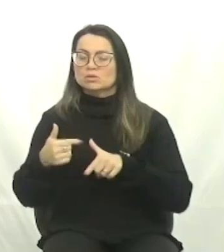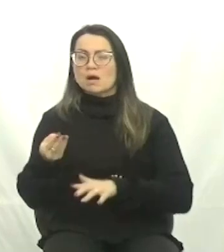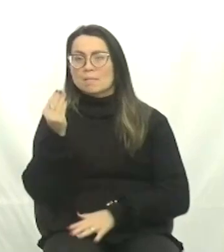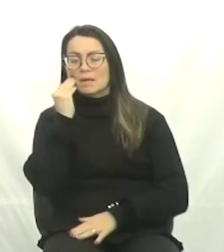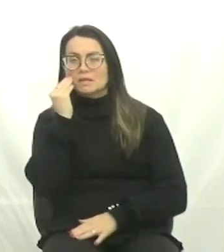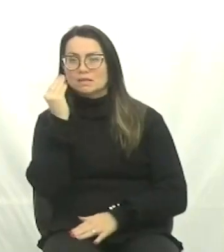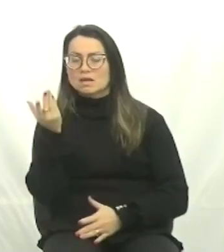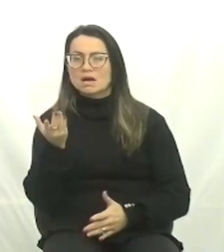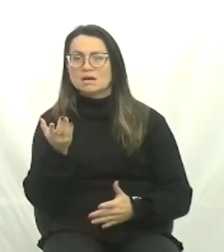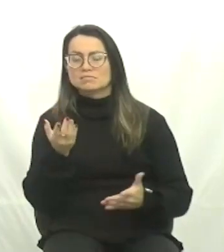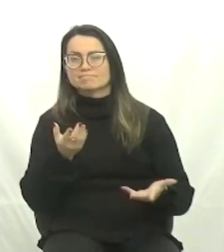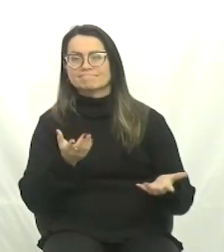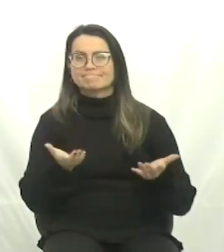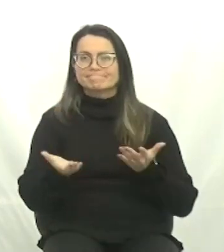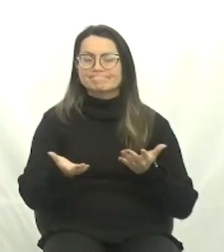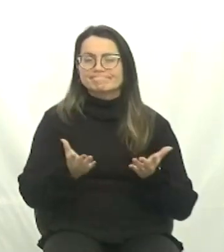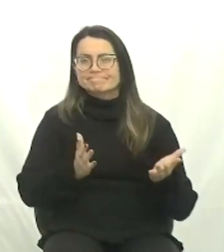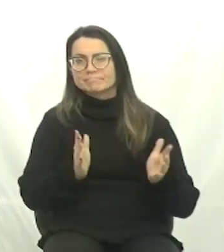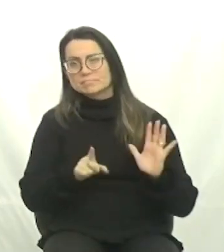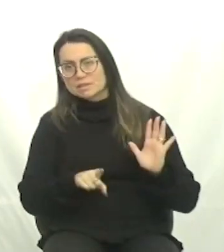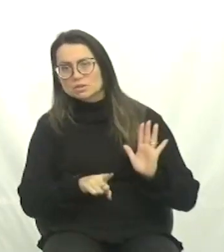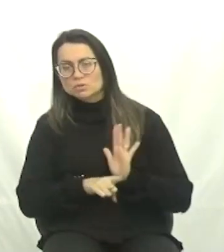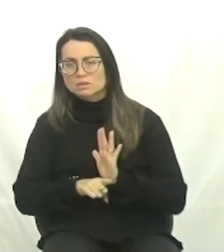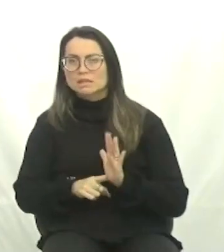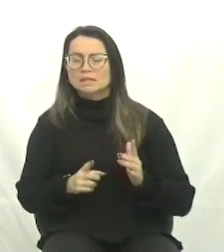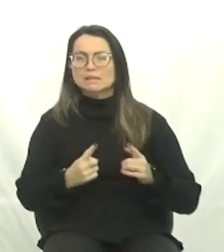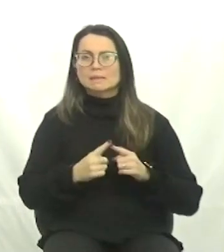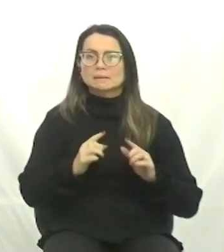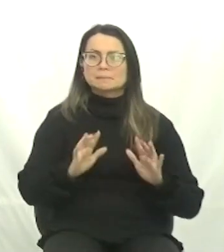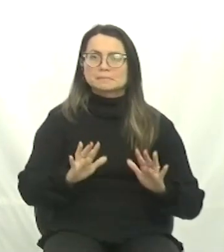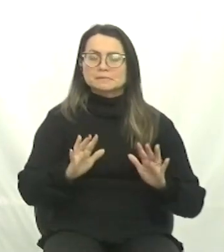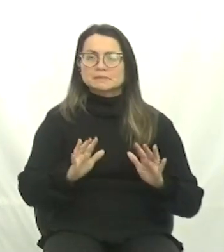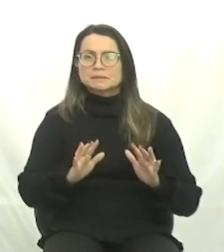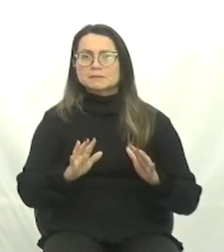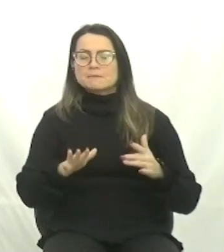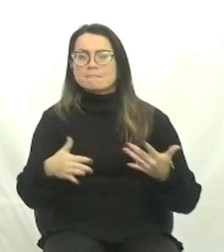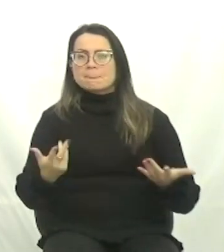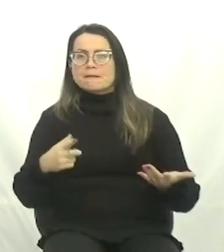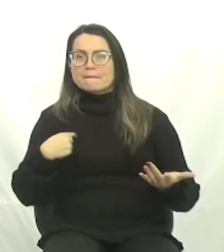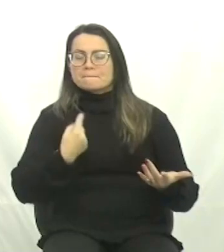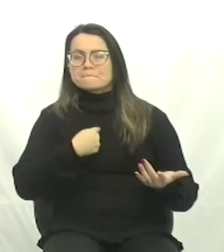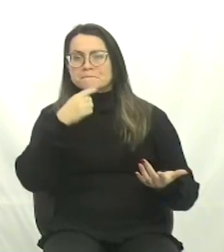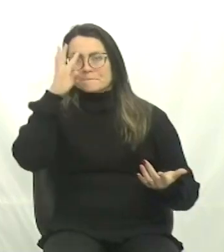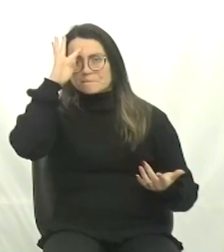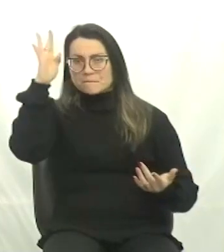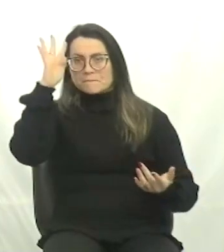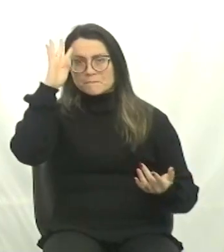essa mediação, tentar ajudar nisso. E quando a gente pensa que